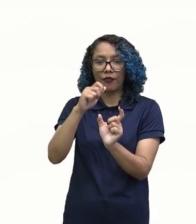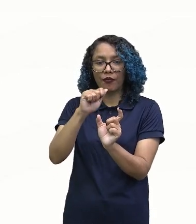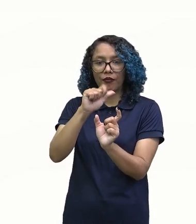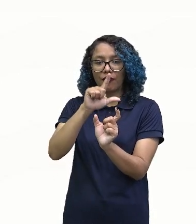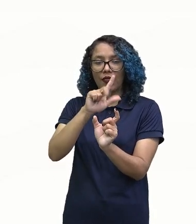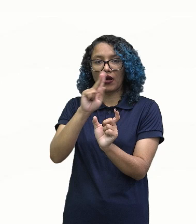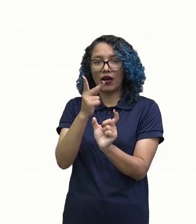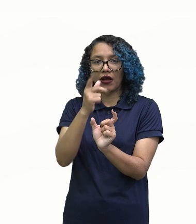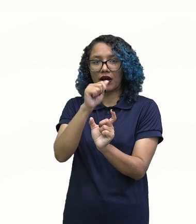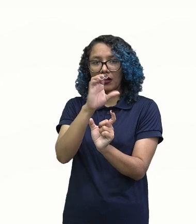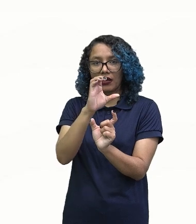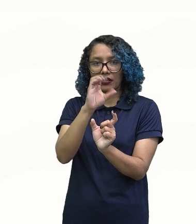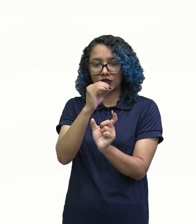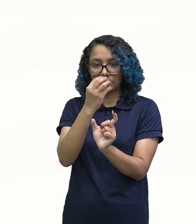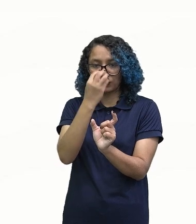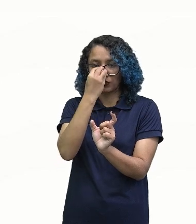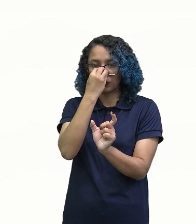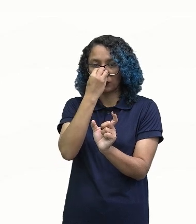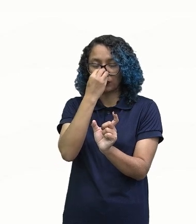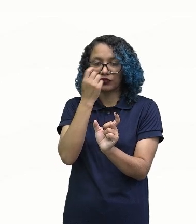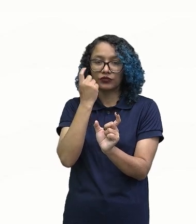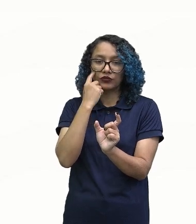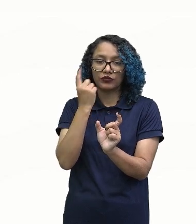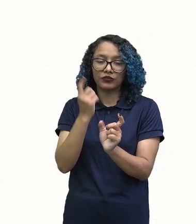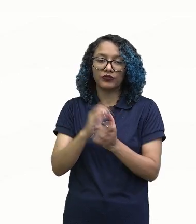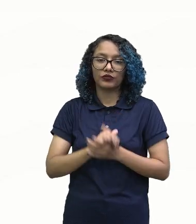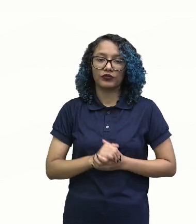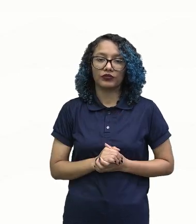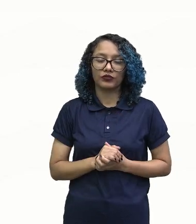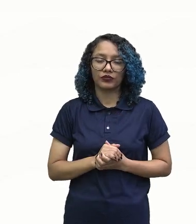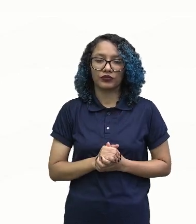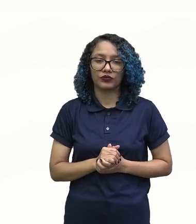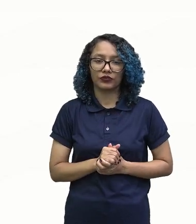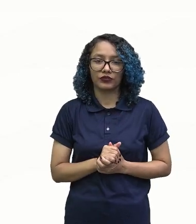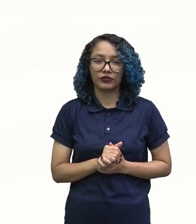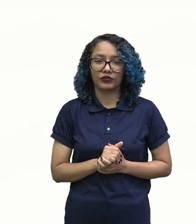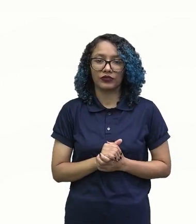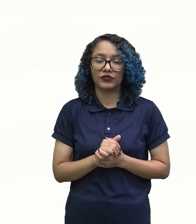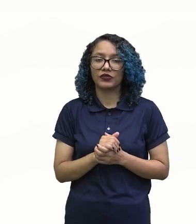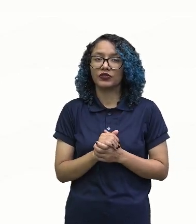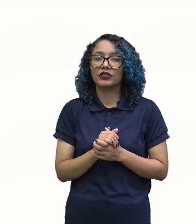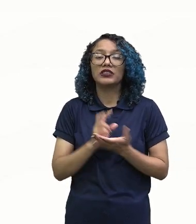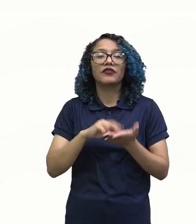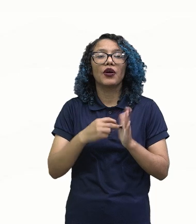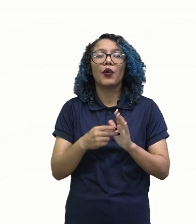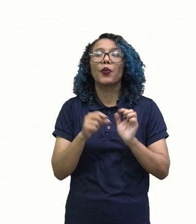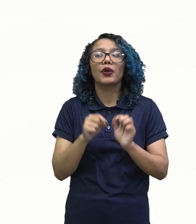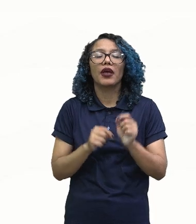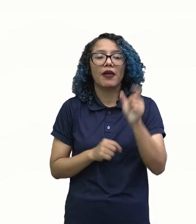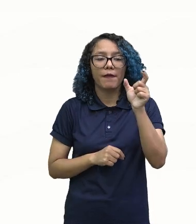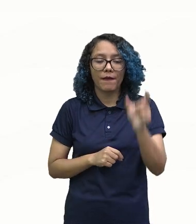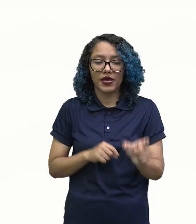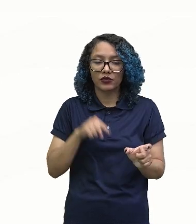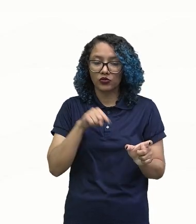Palhaço, observem aí, olha. É aquela pessoa, né, que trabalha